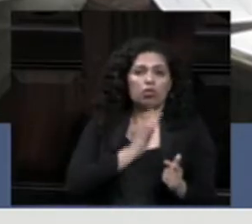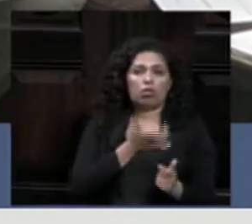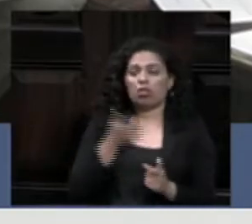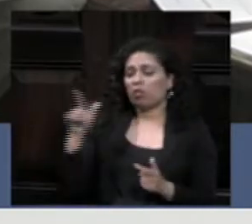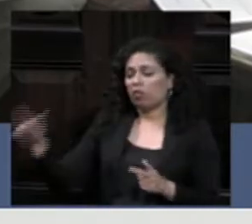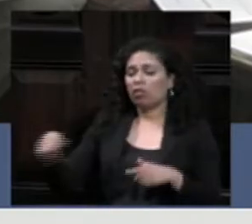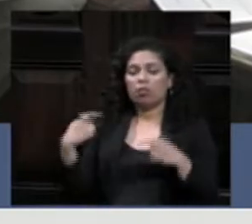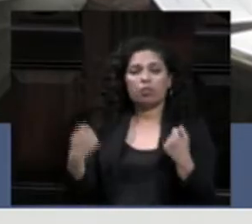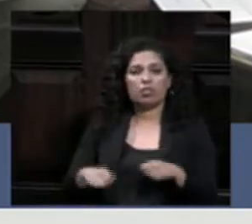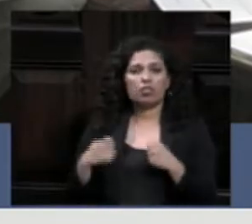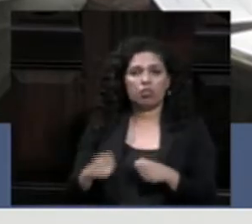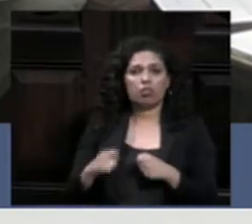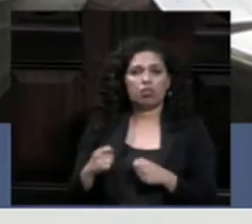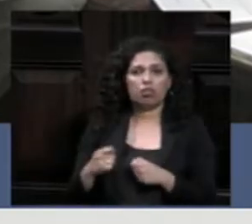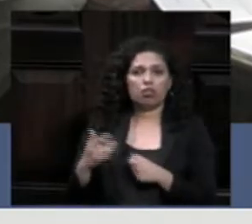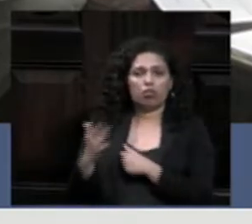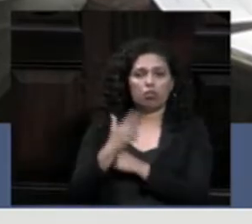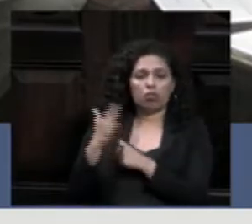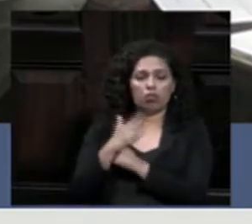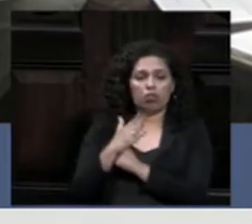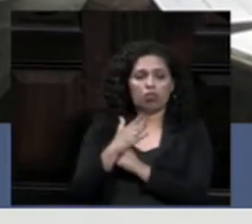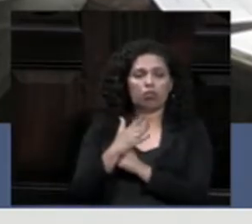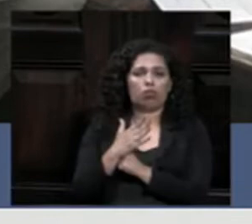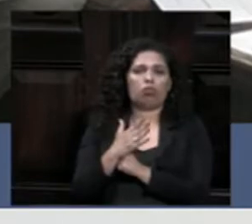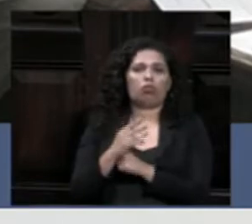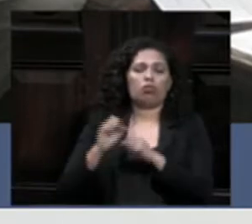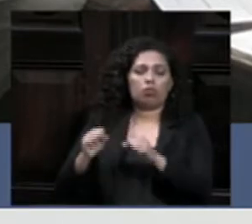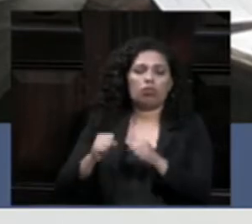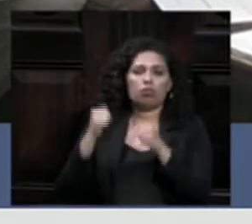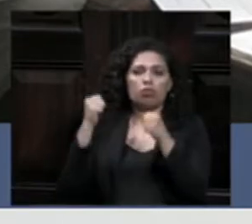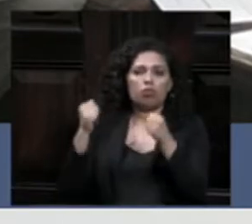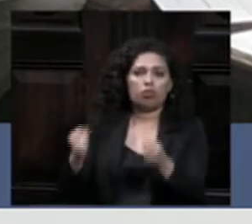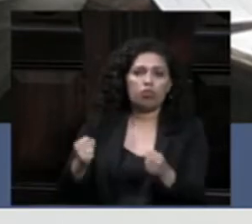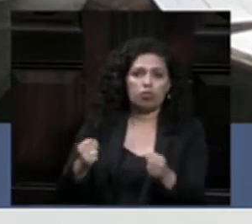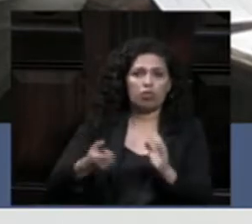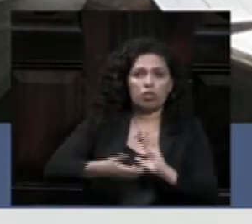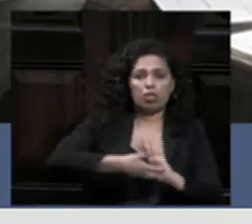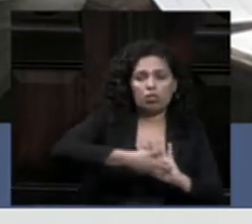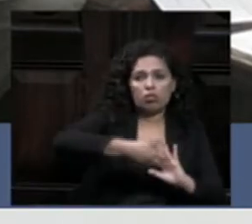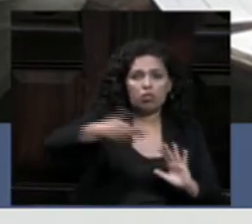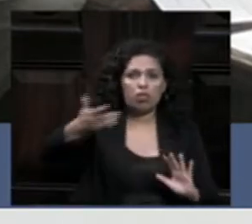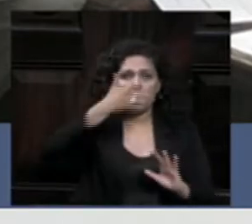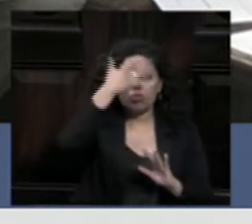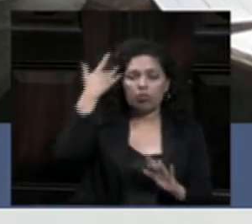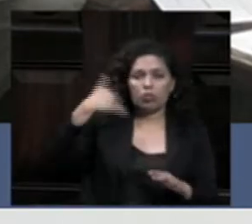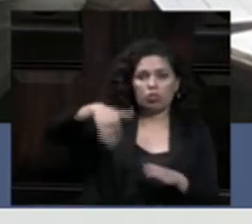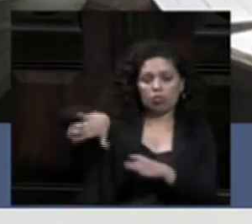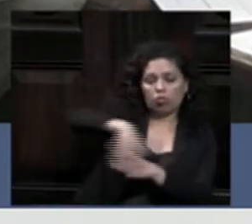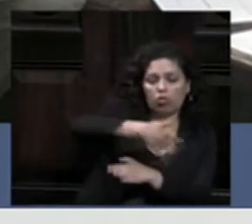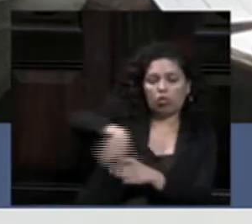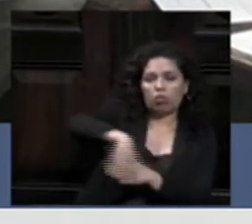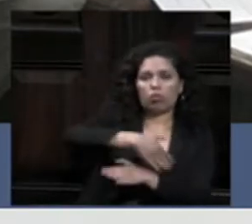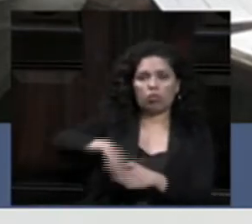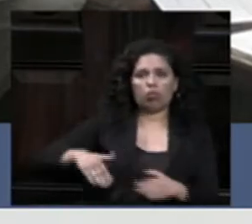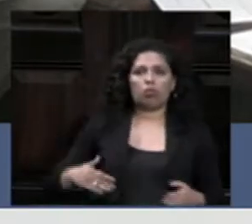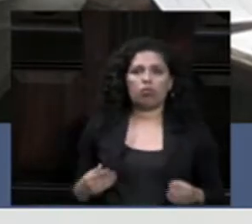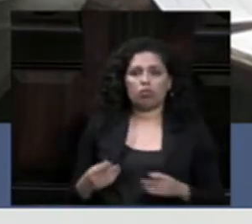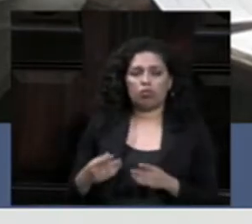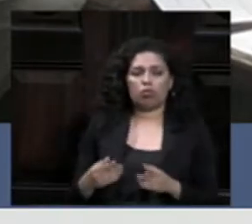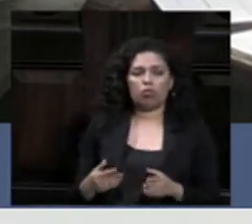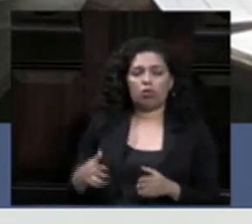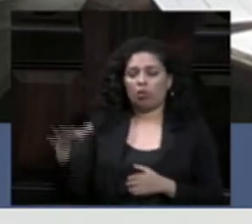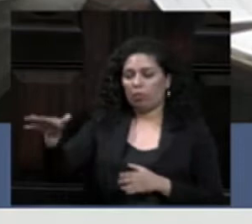deveria, num esforço final, tentar pelo menos tirar essas pessoas do centro do Rio, colocá-las em